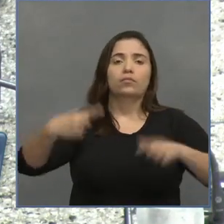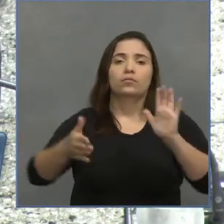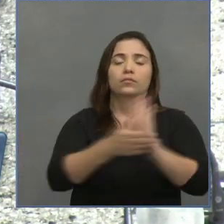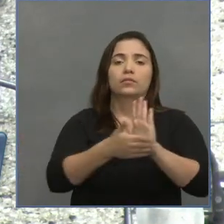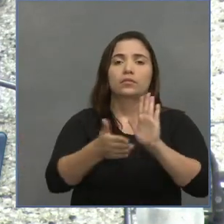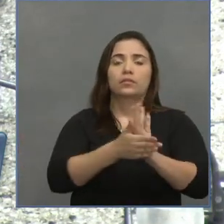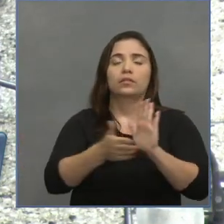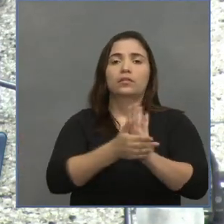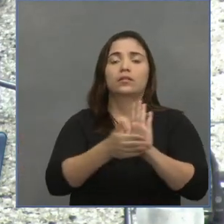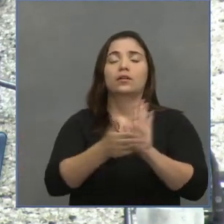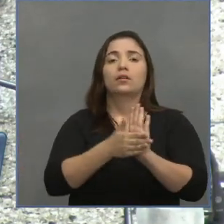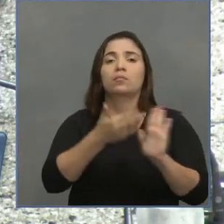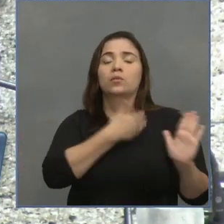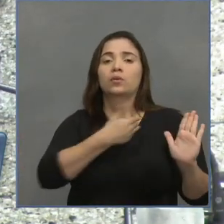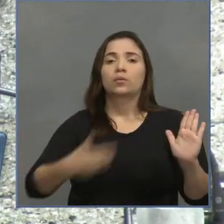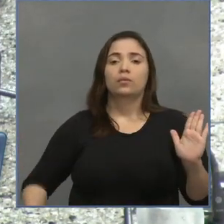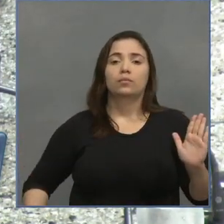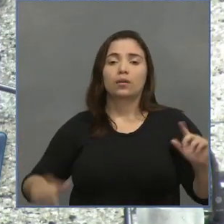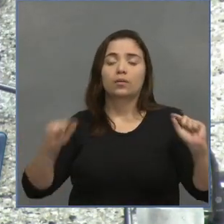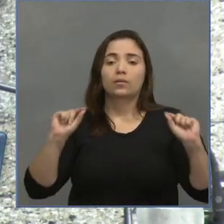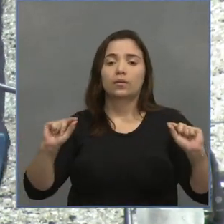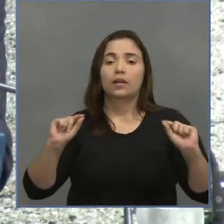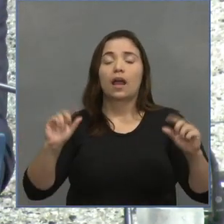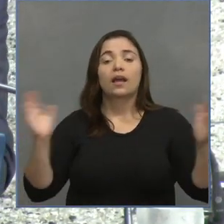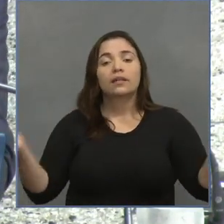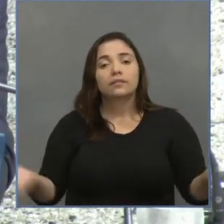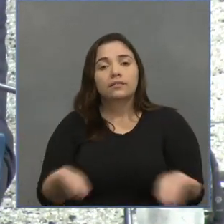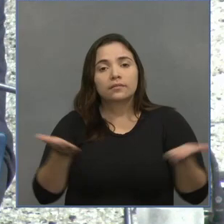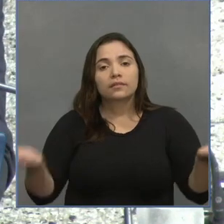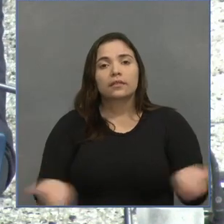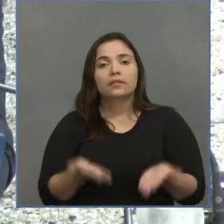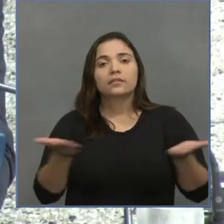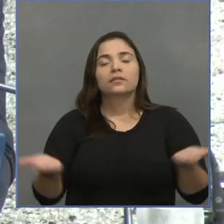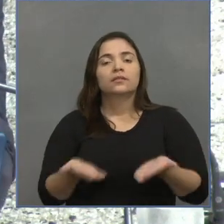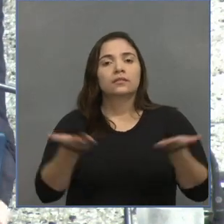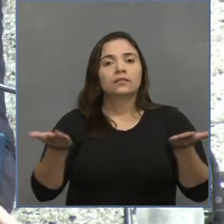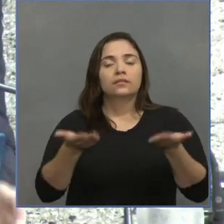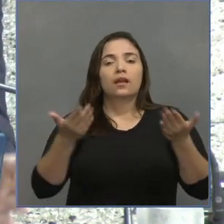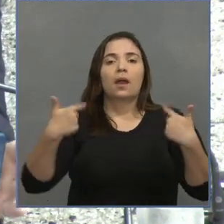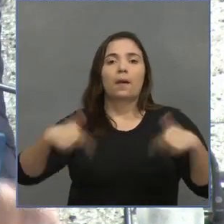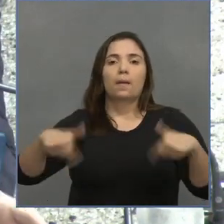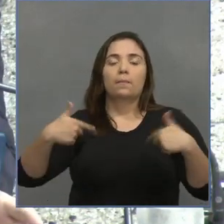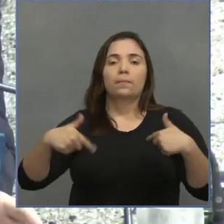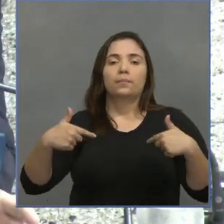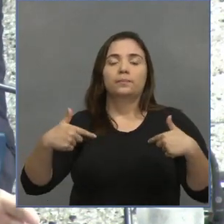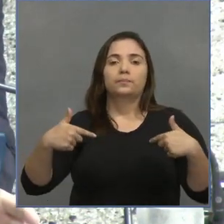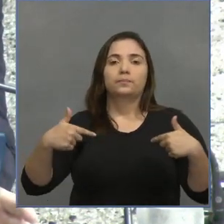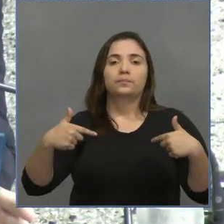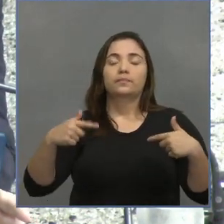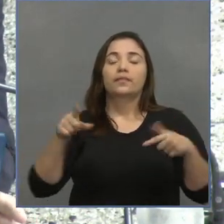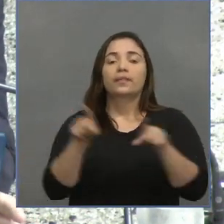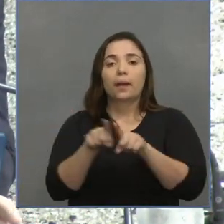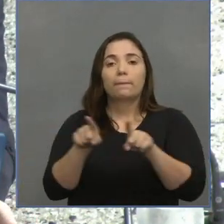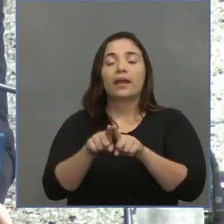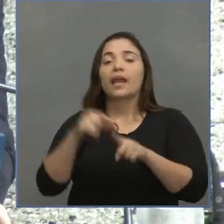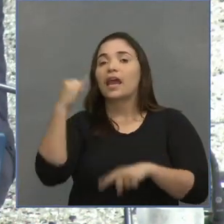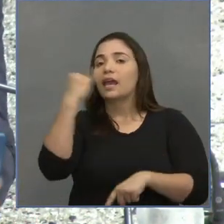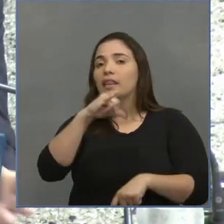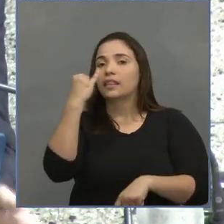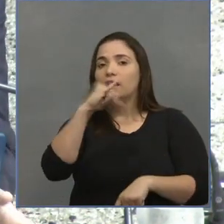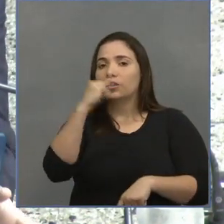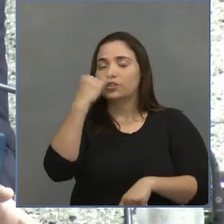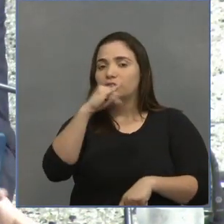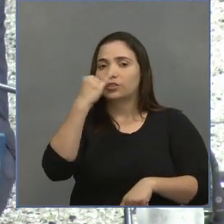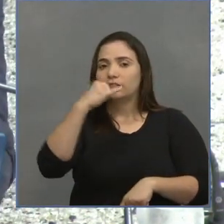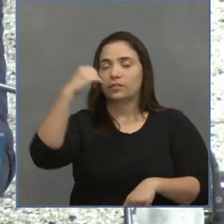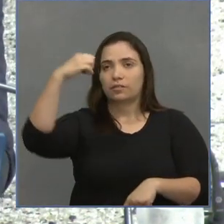políticas de incentivo de geração de energias alternativas, como a eólica e